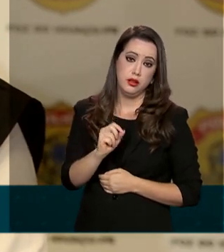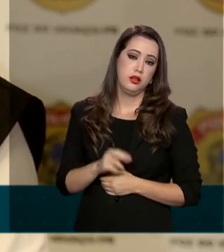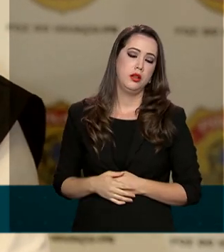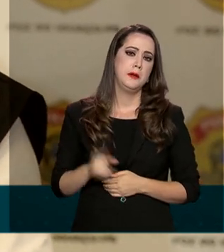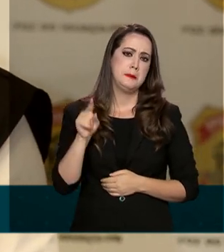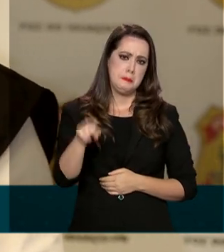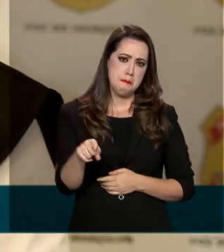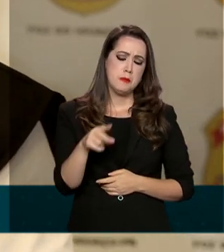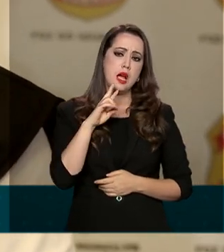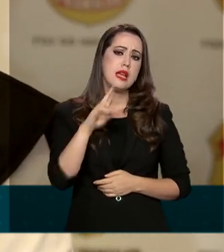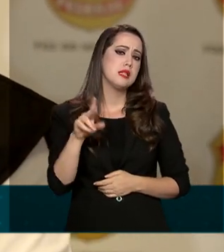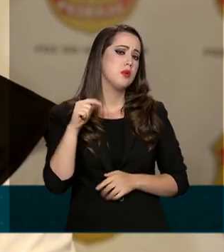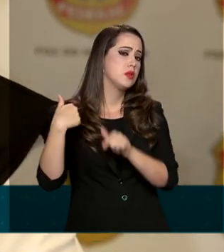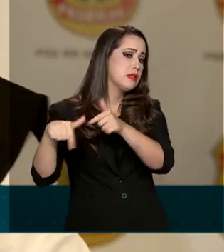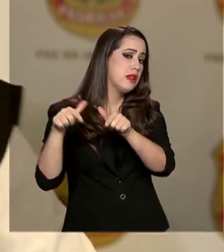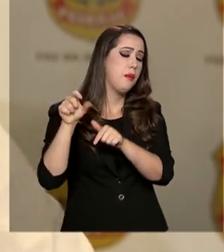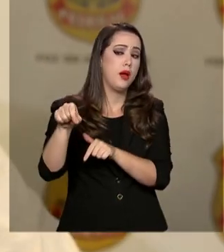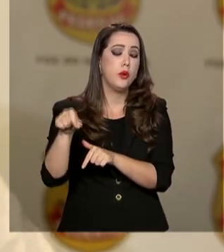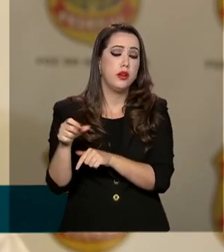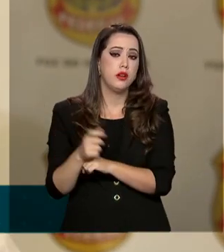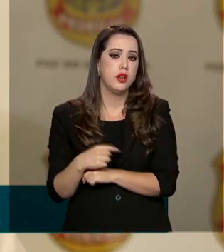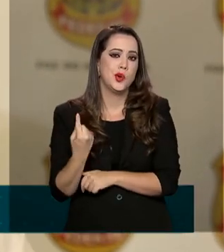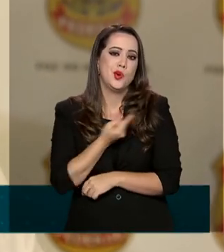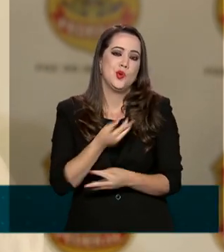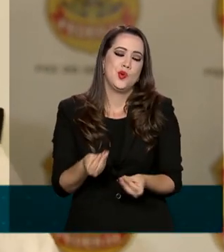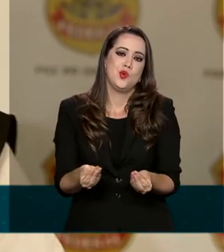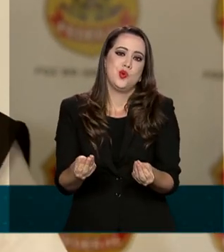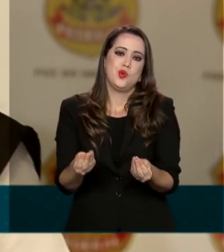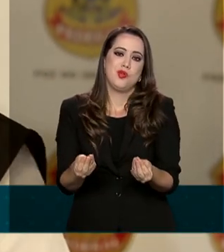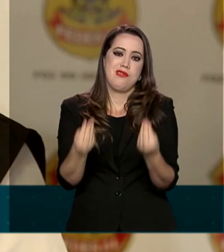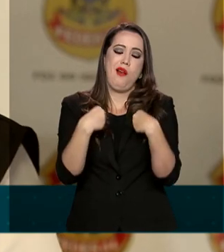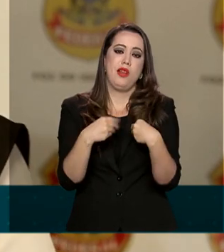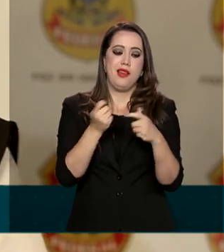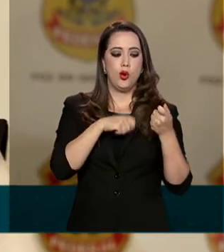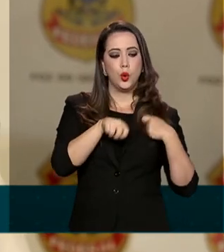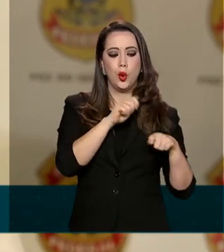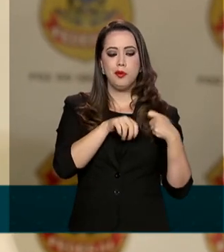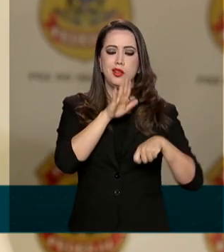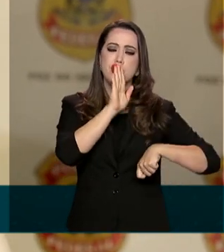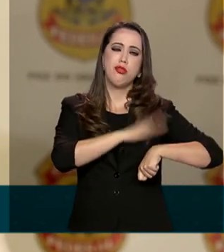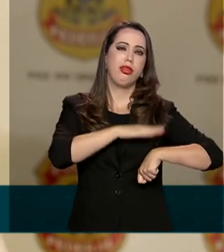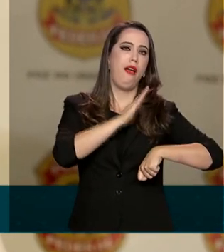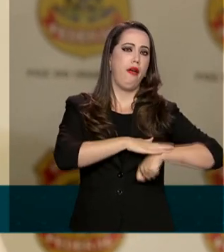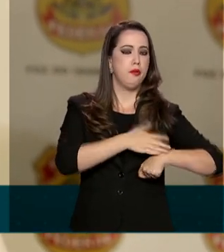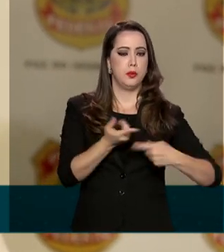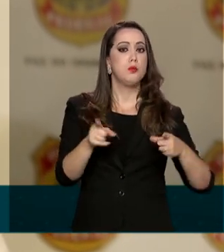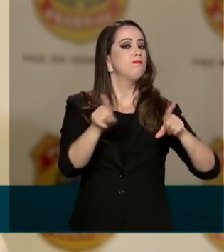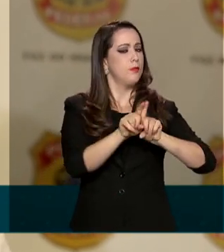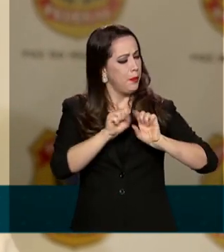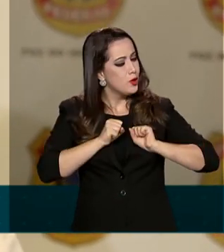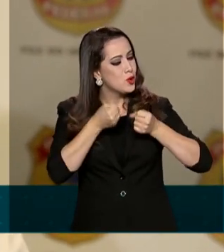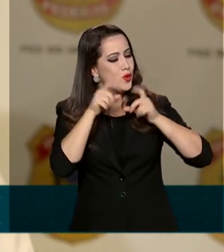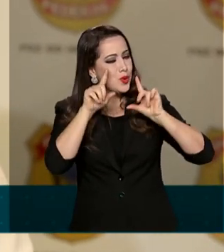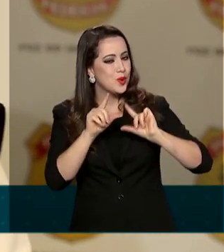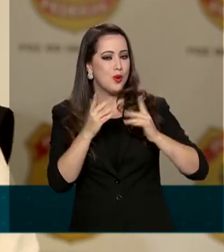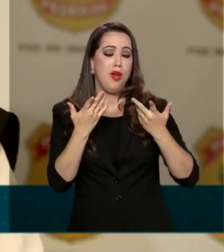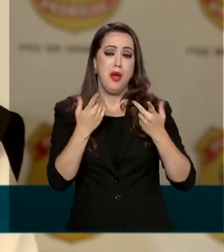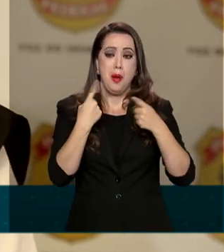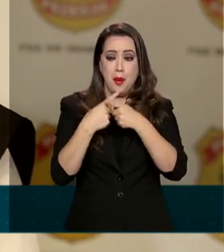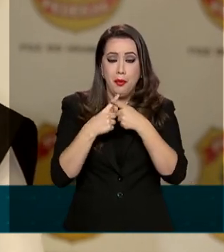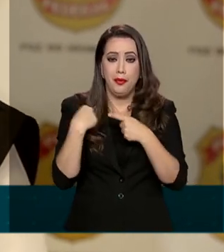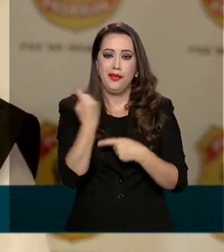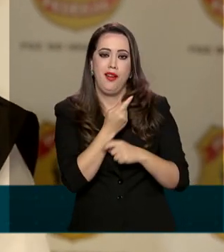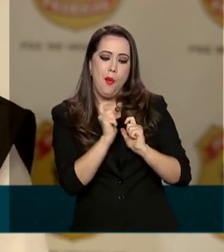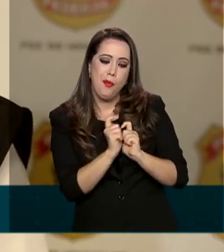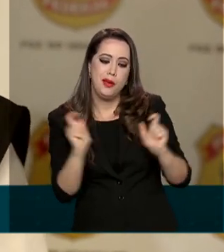atuação, nos trazem não só economia de tempo, de esforço, mas também um aumento